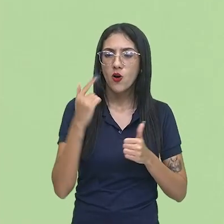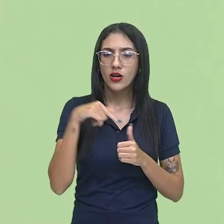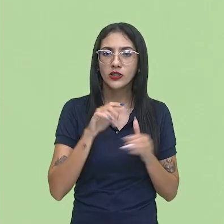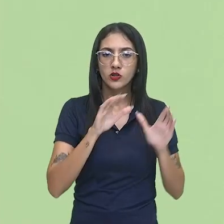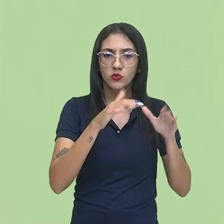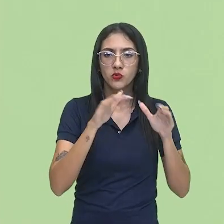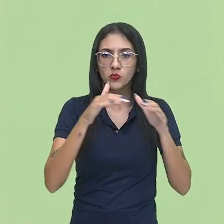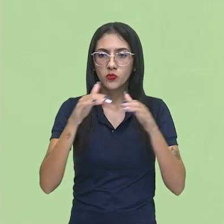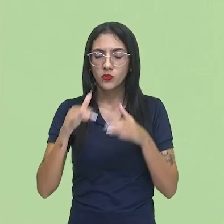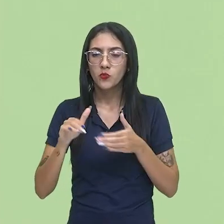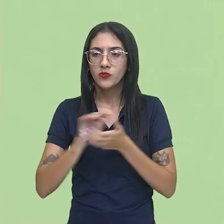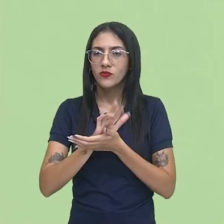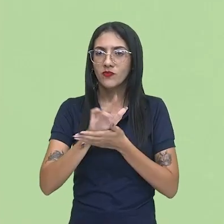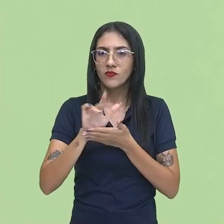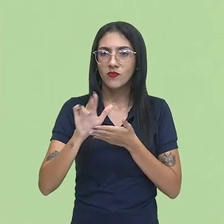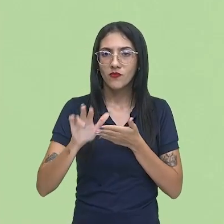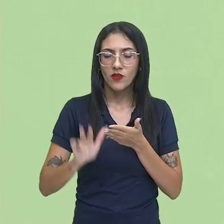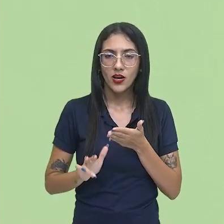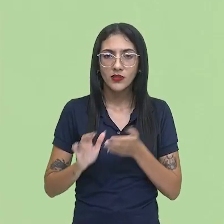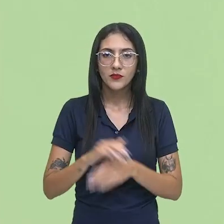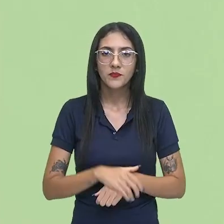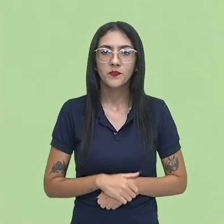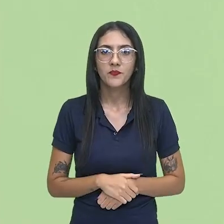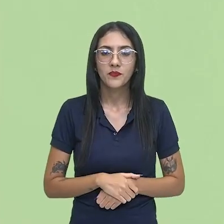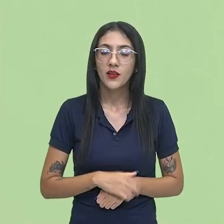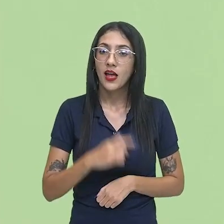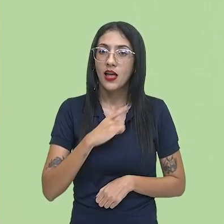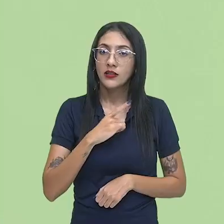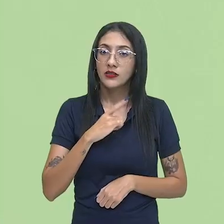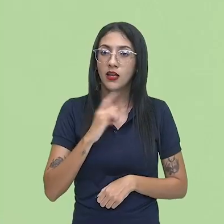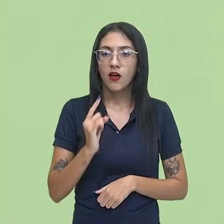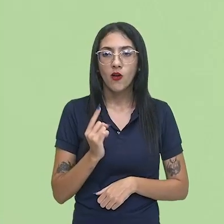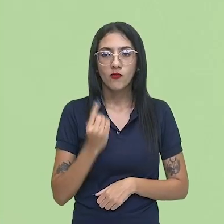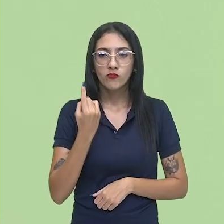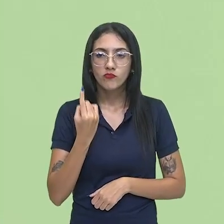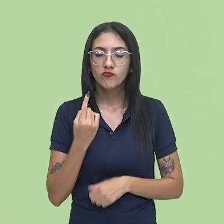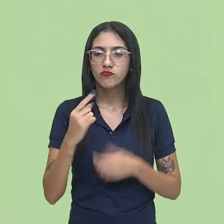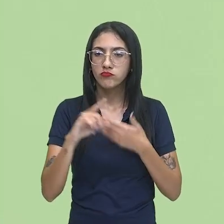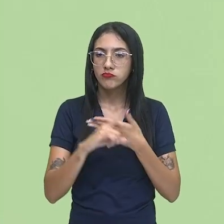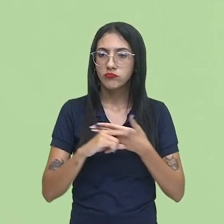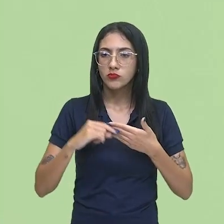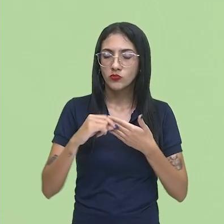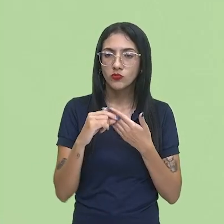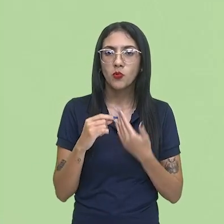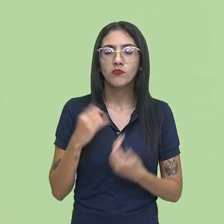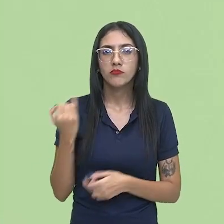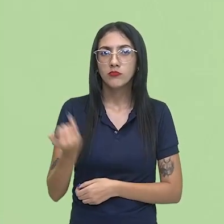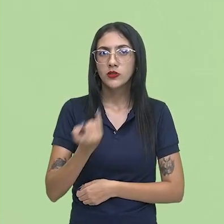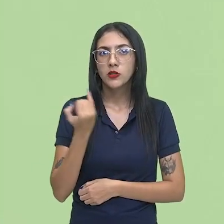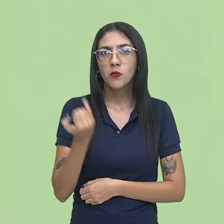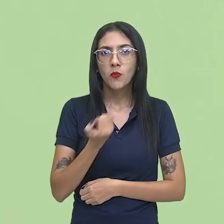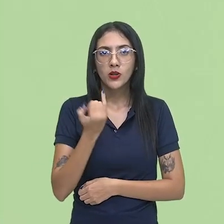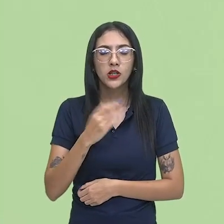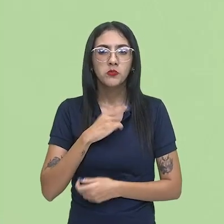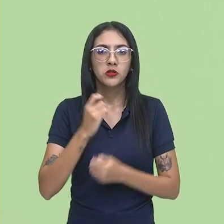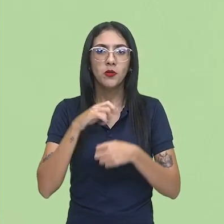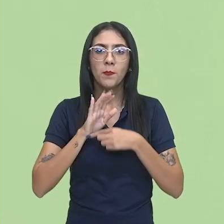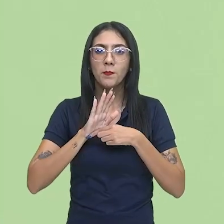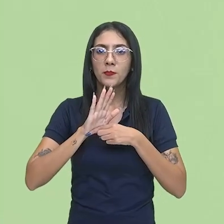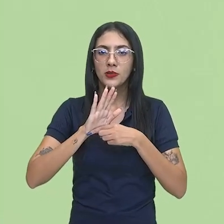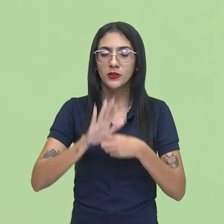categorias, a diversidade, tudo isso, teve um pensador muito importante, né, para falar um pouquinho sobre essa